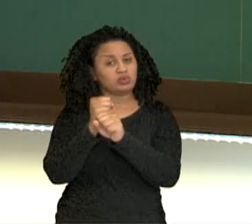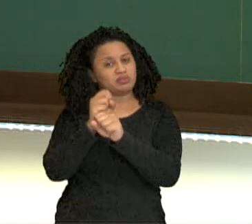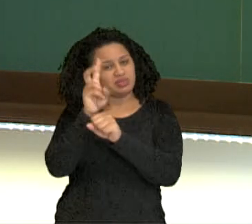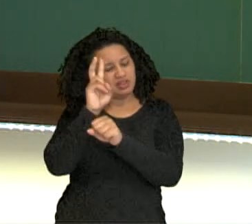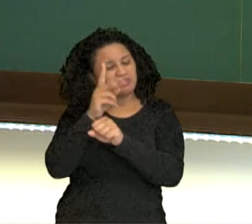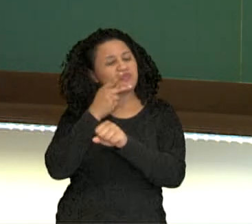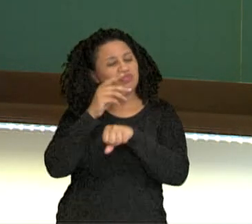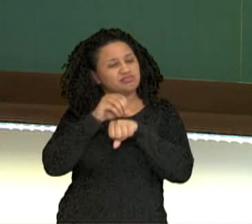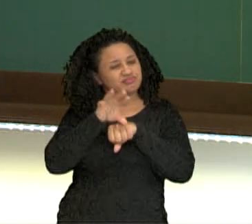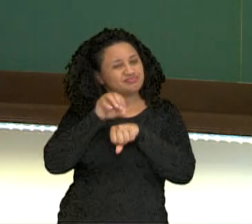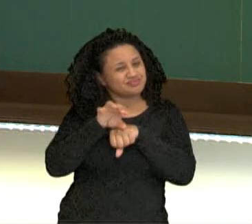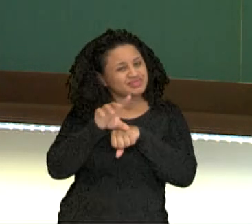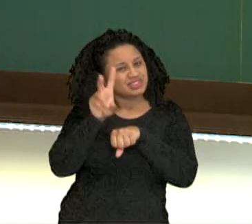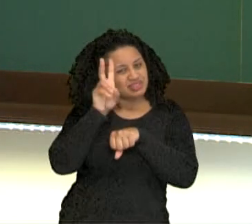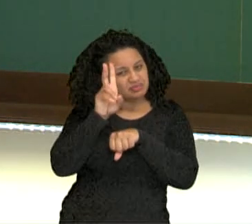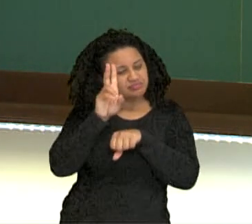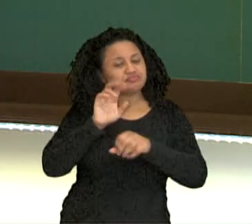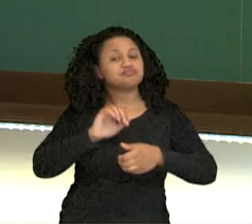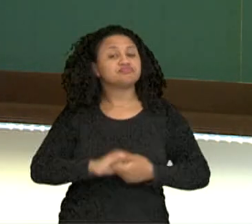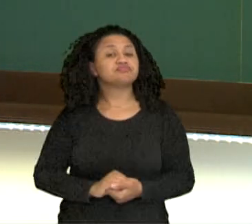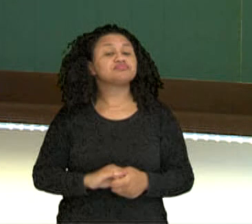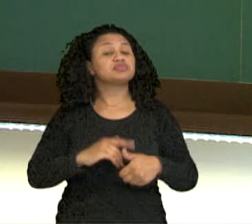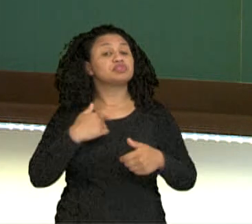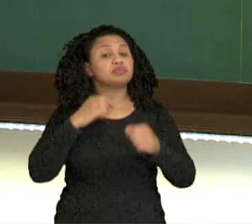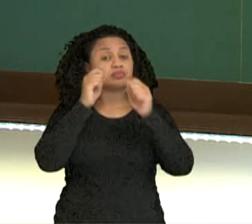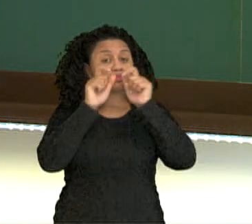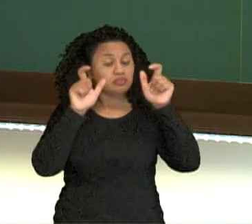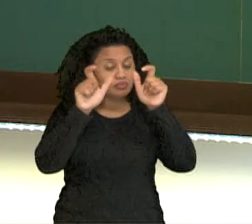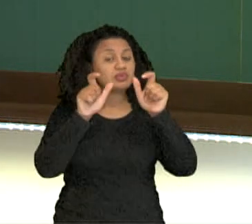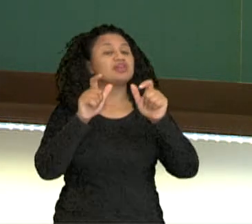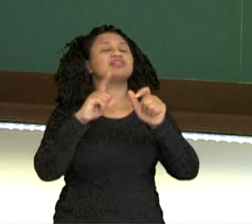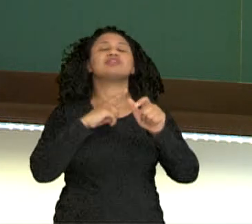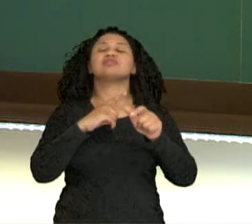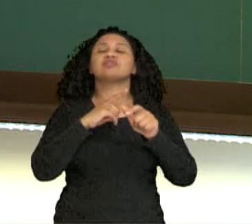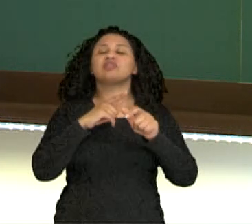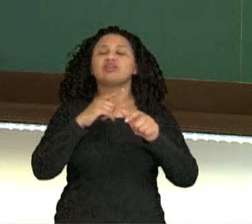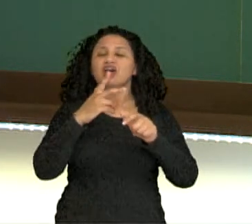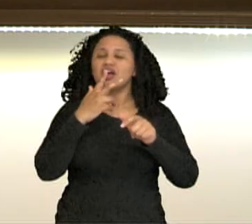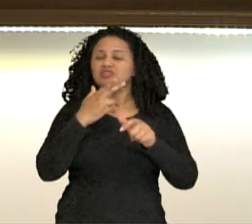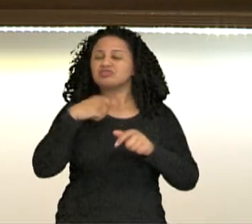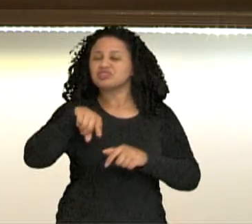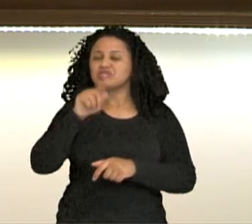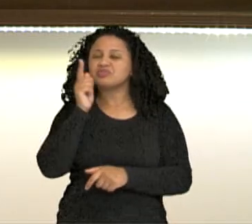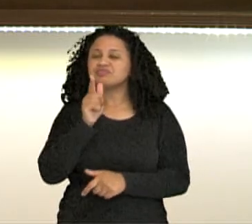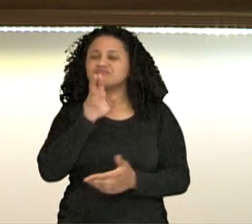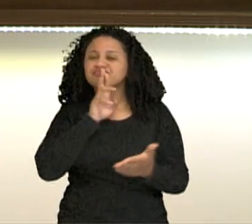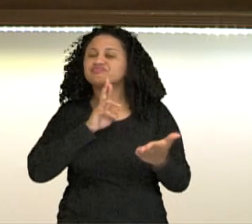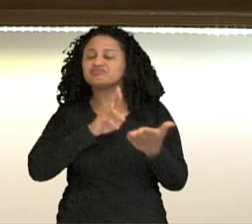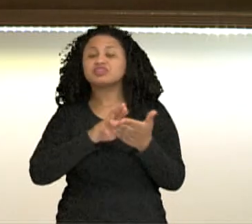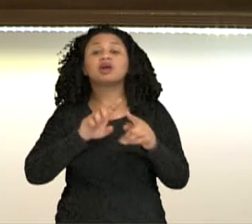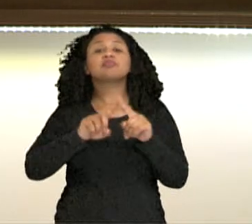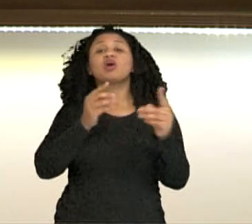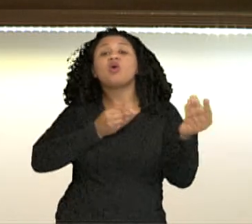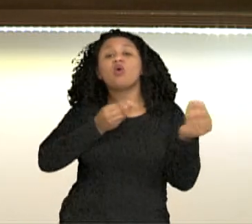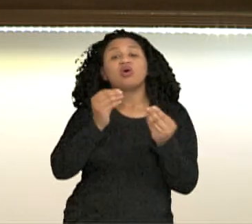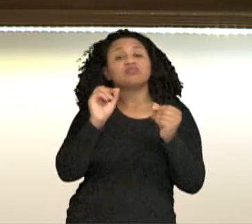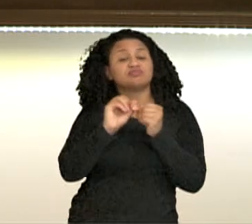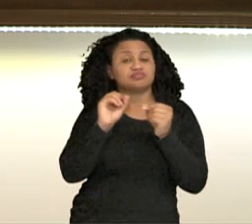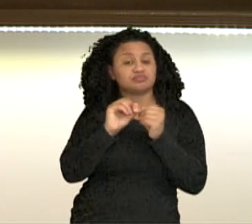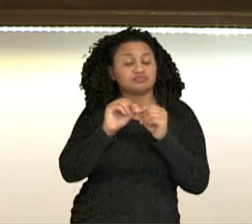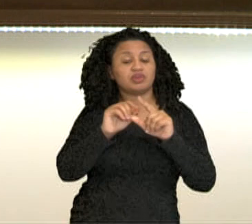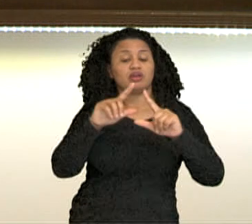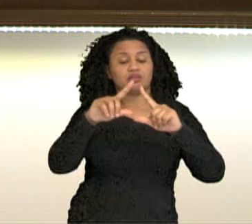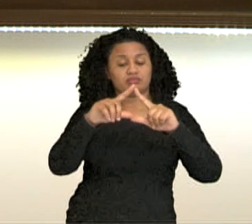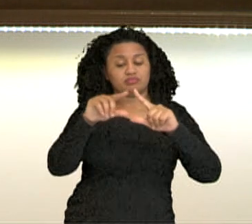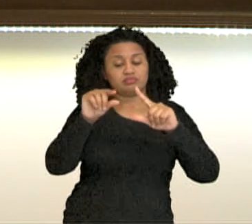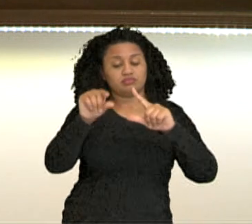do intervalo? Se vocês prestarem atenção nisso, acredito que vocês resolveram. Mas como é que resolve? Se os três